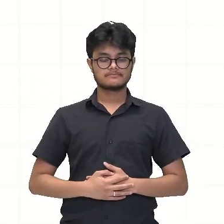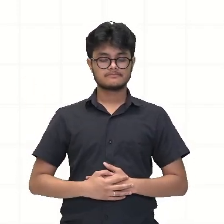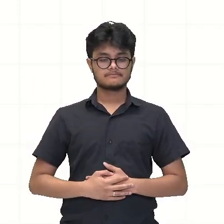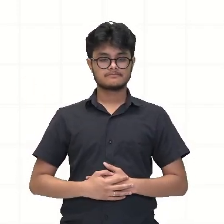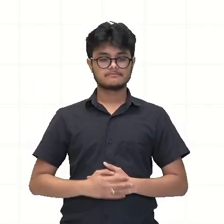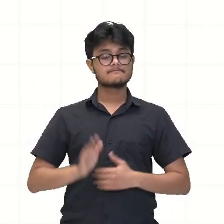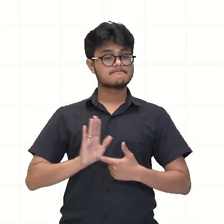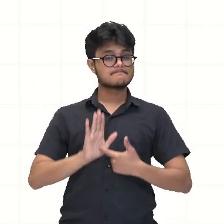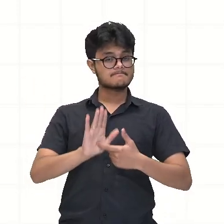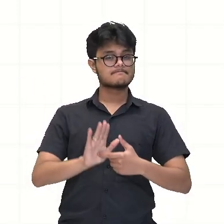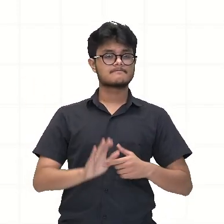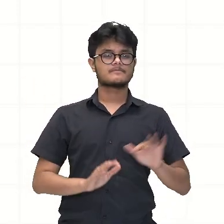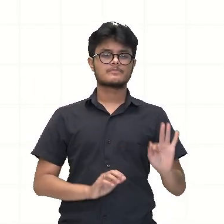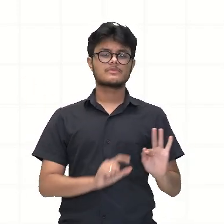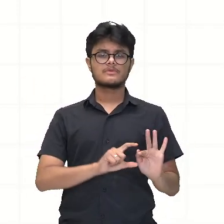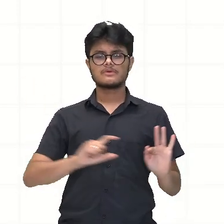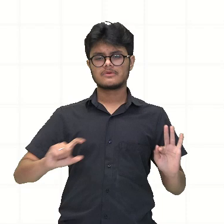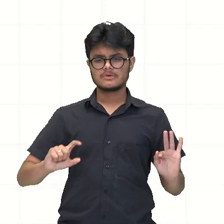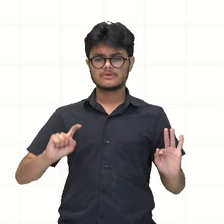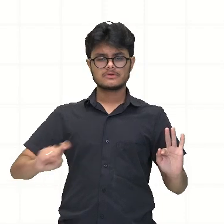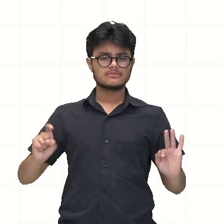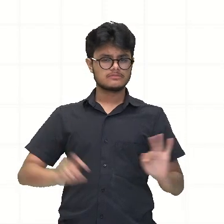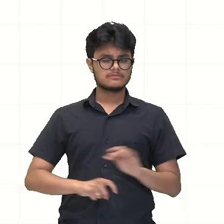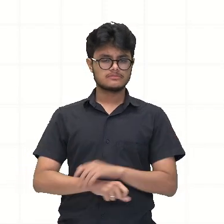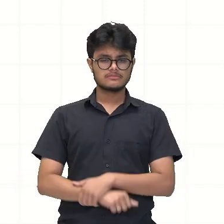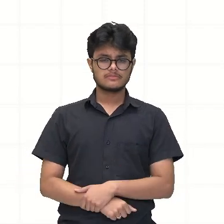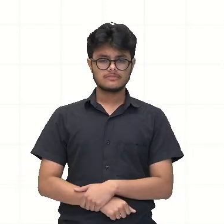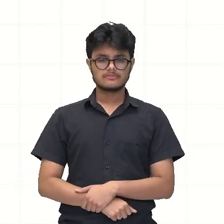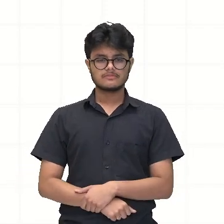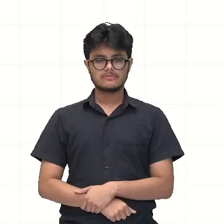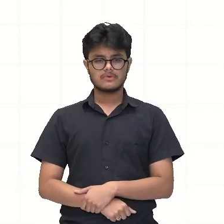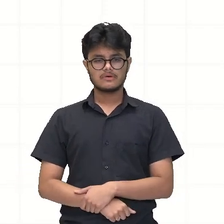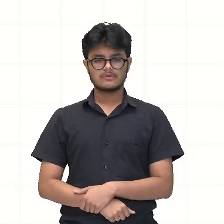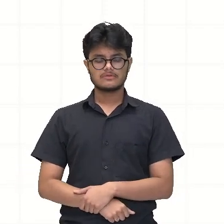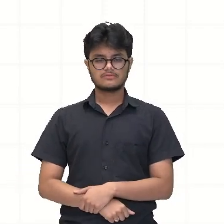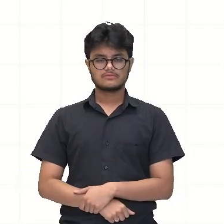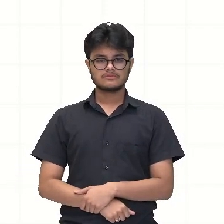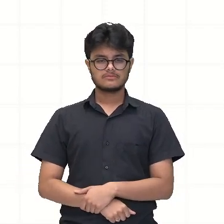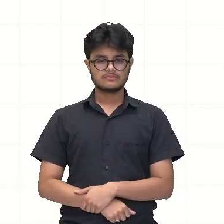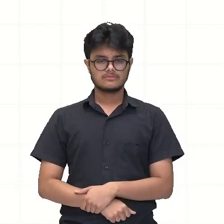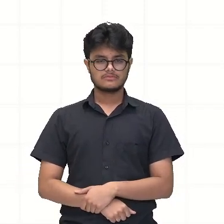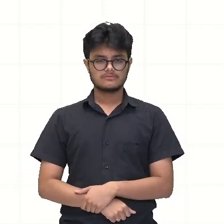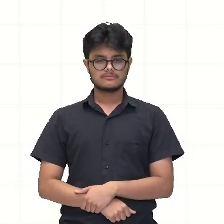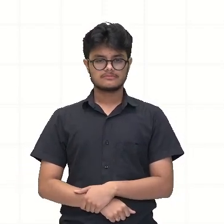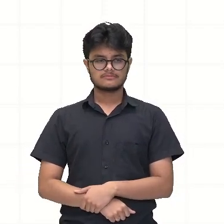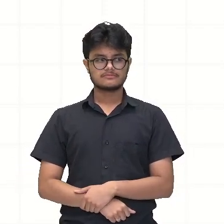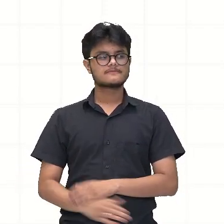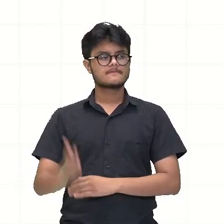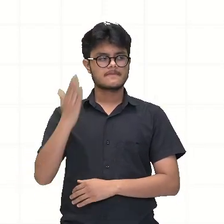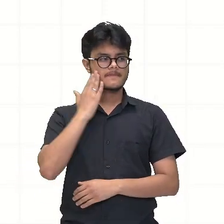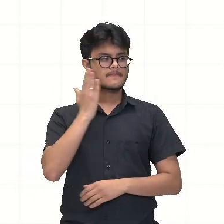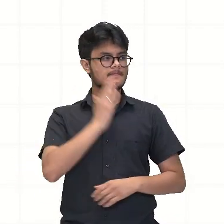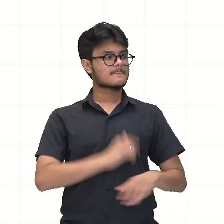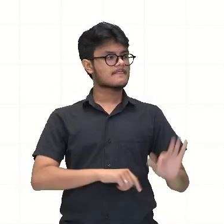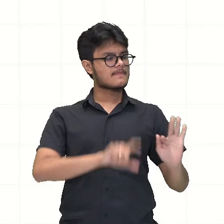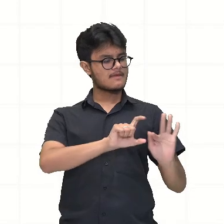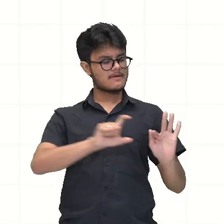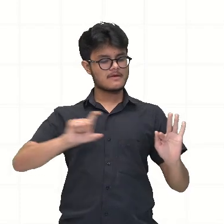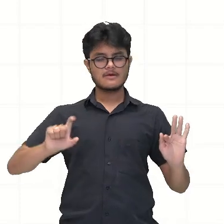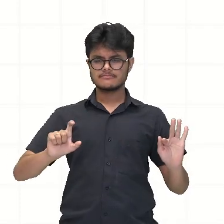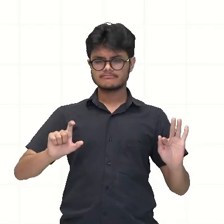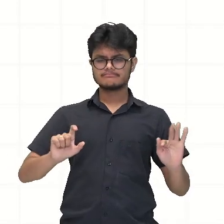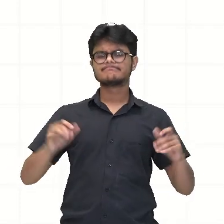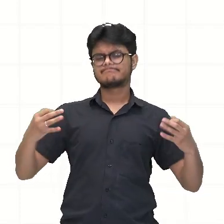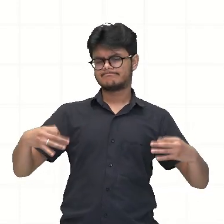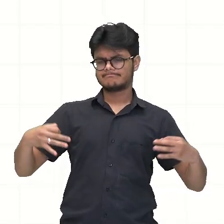representa uma função do primeiro grau. Então, veja só, né? Eu já sei que esse gráfico é uma função do primeiro grau. E a estrutura